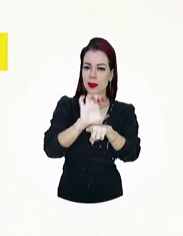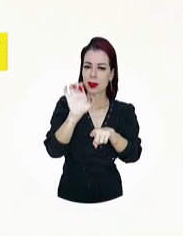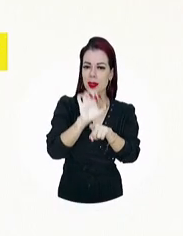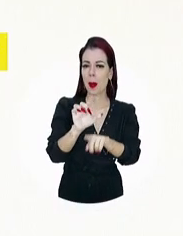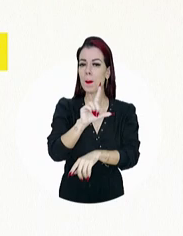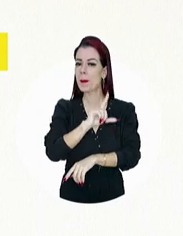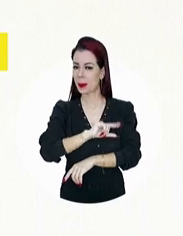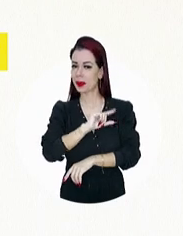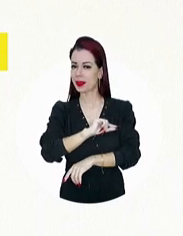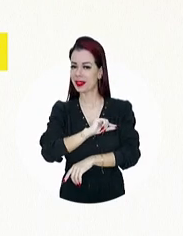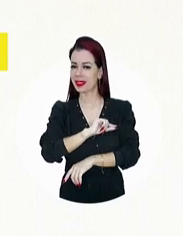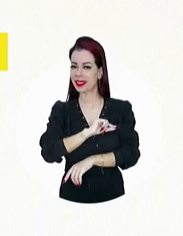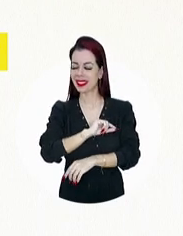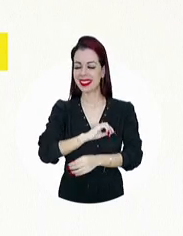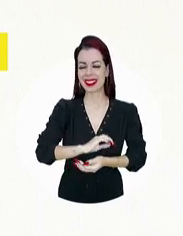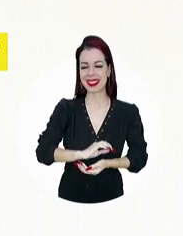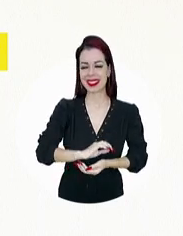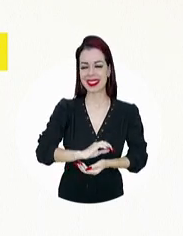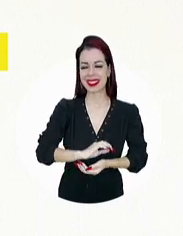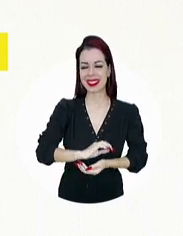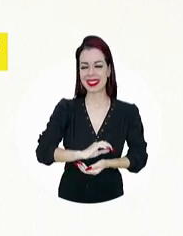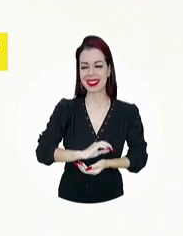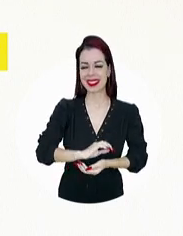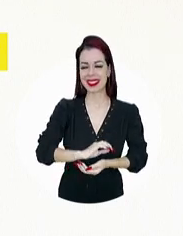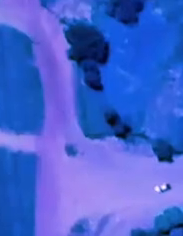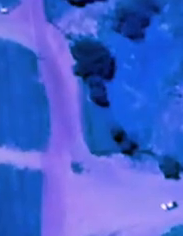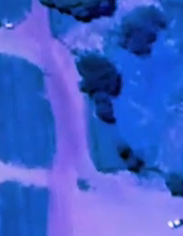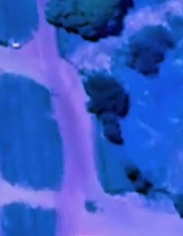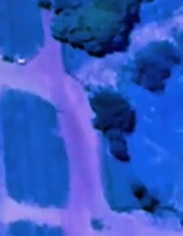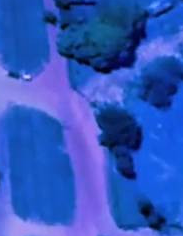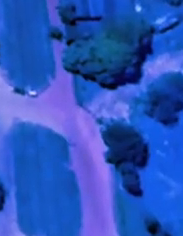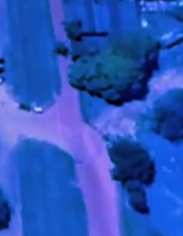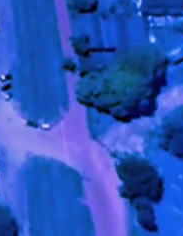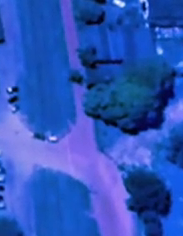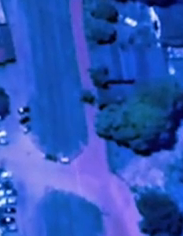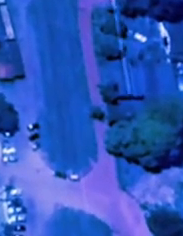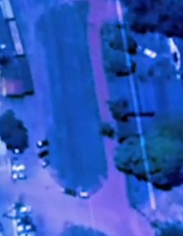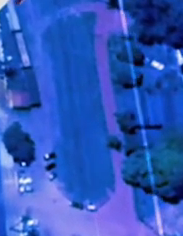Assembleia Legislativa de Mato Grosso do Sul, o Estado.